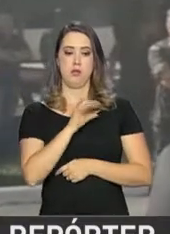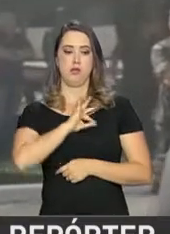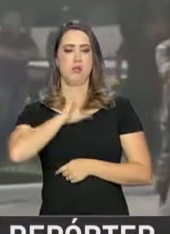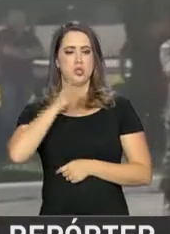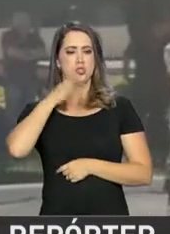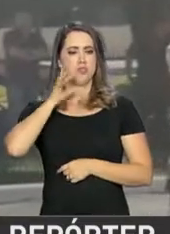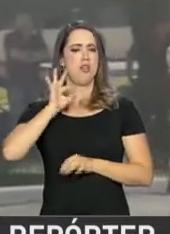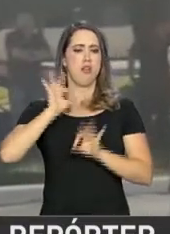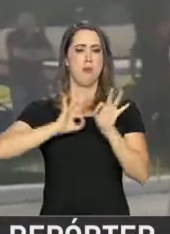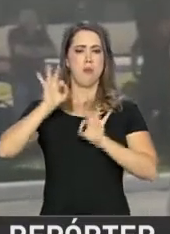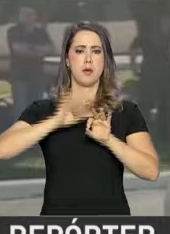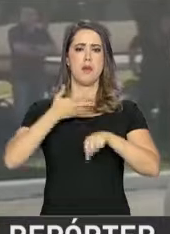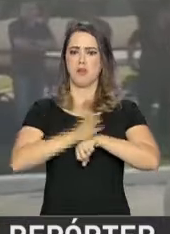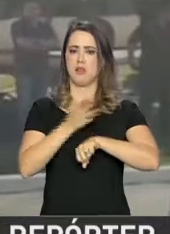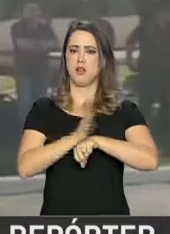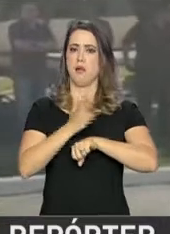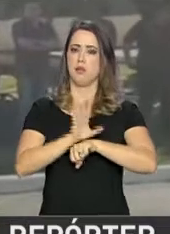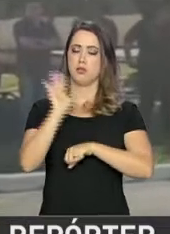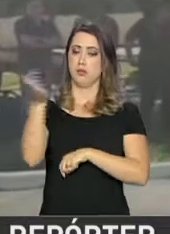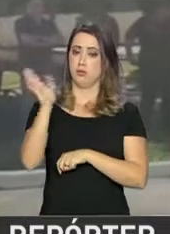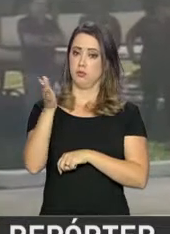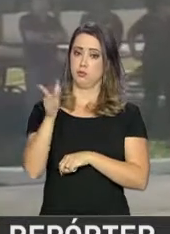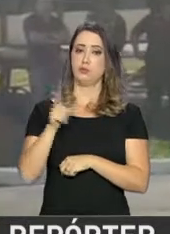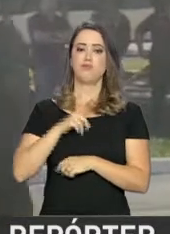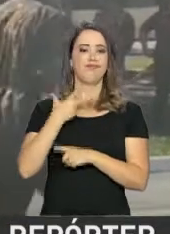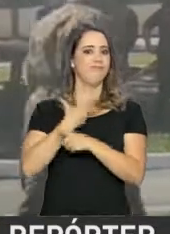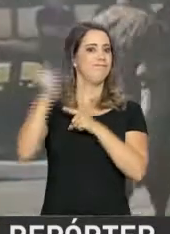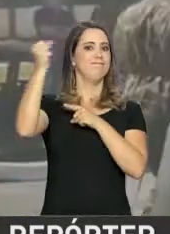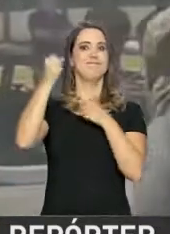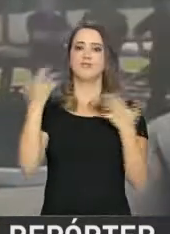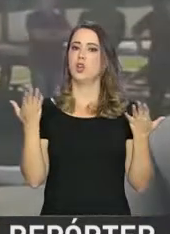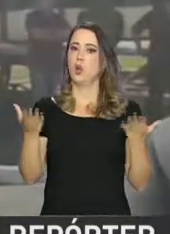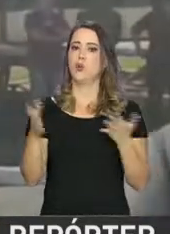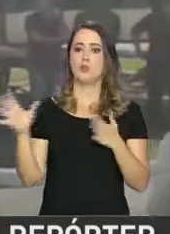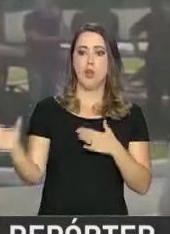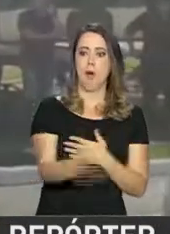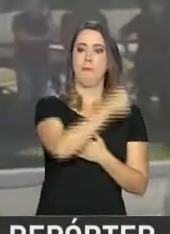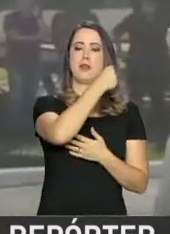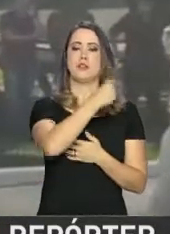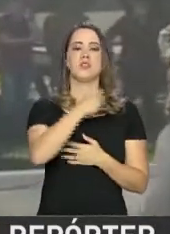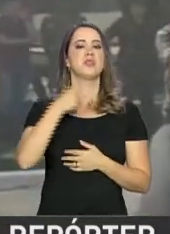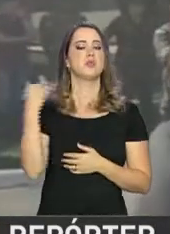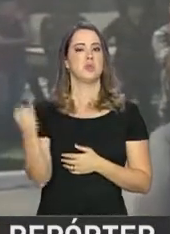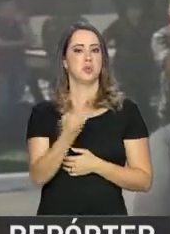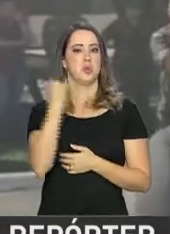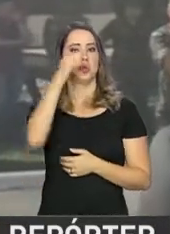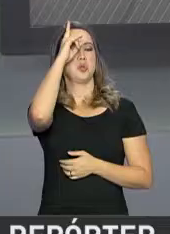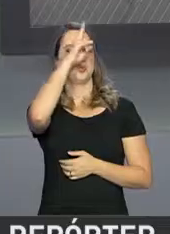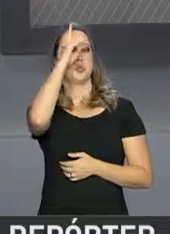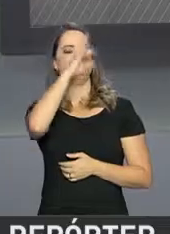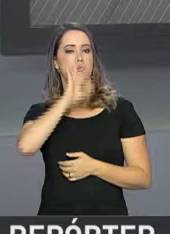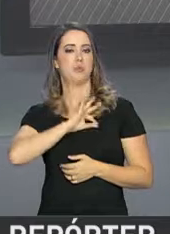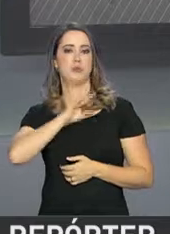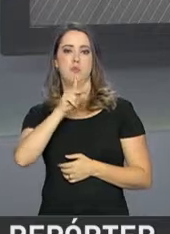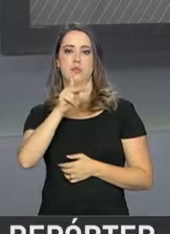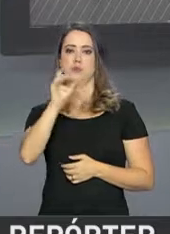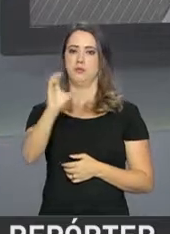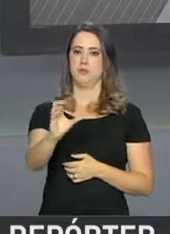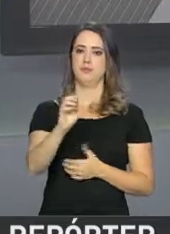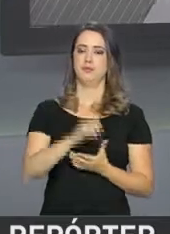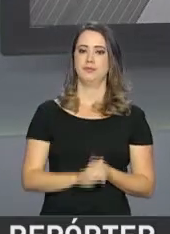armamento enfim é pra gente é uma vitória muito grande com uma apreensão assim histórica da polícia civil